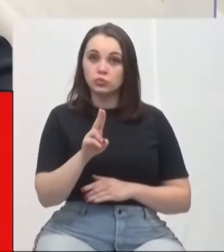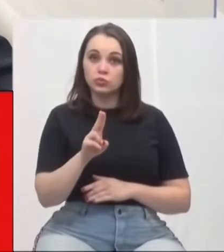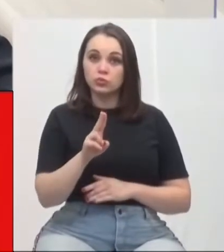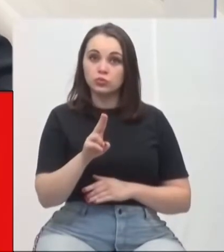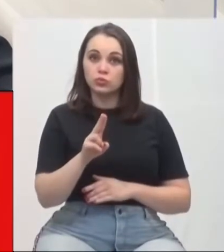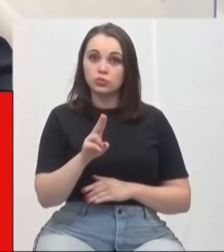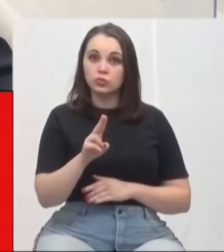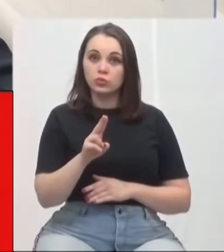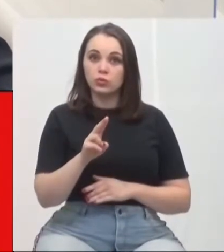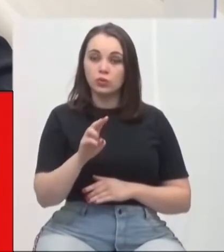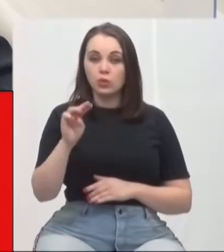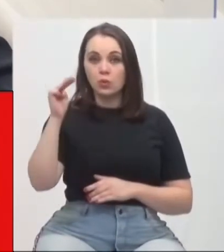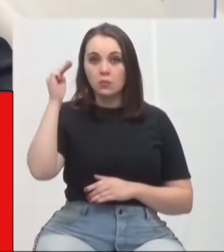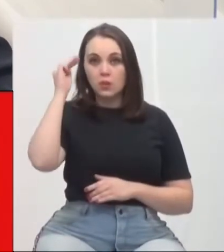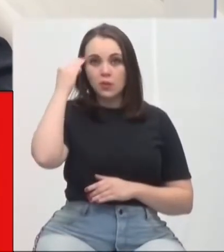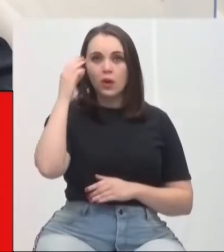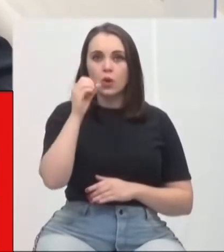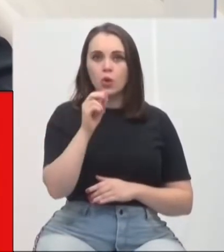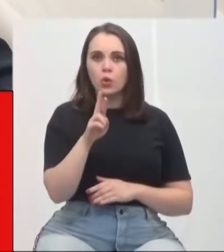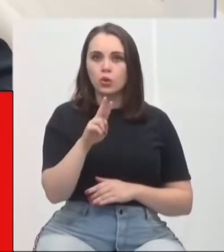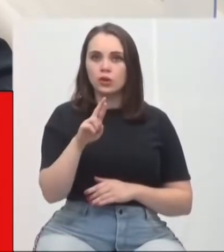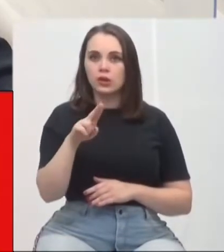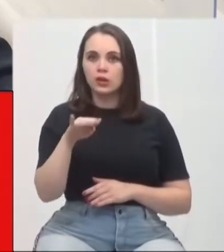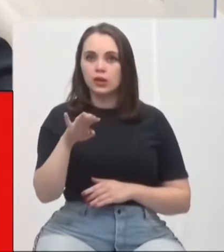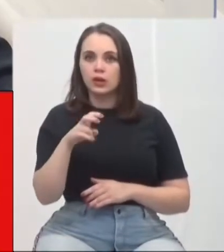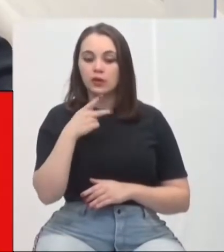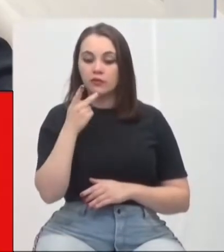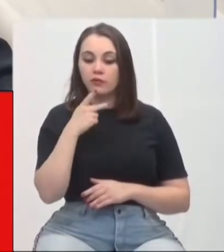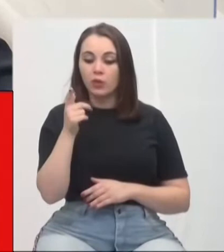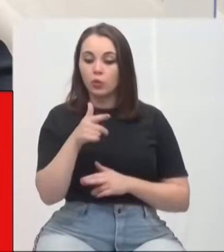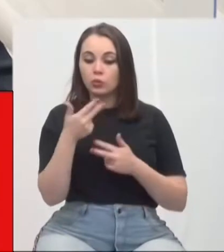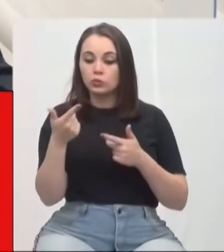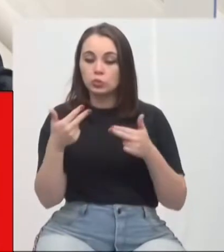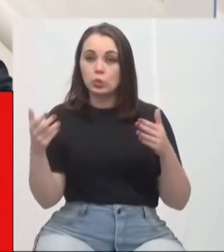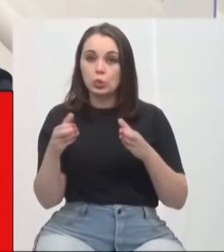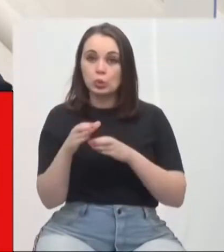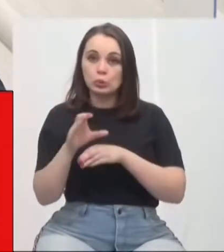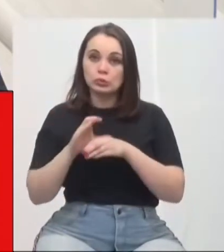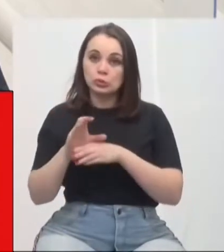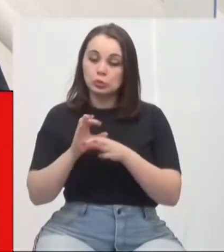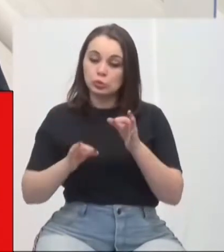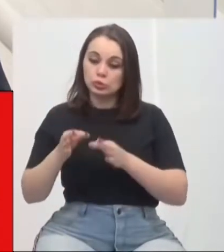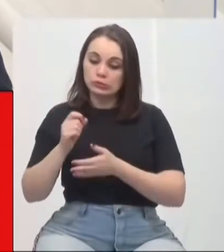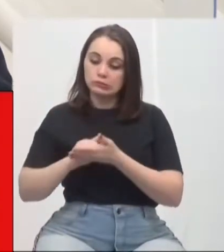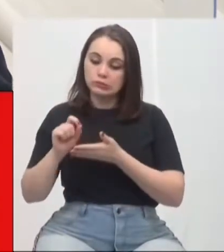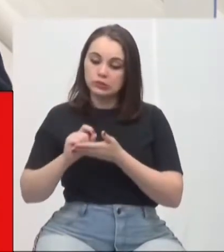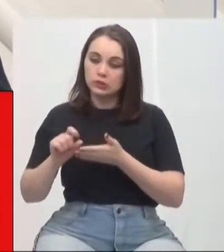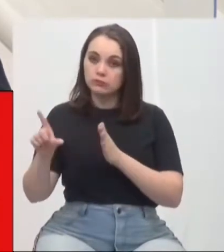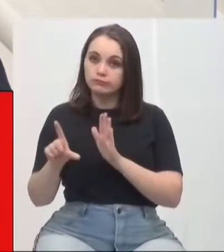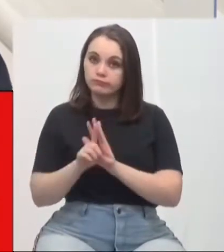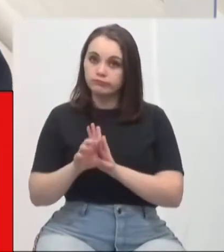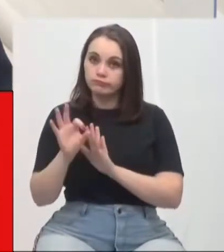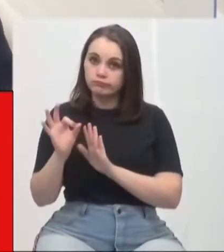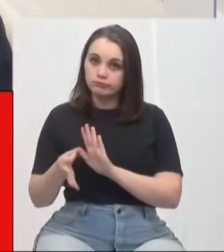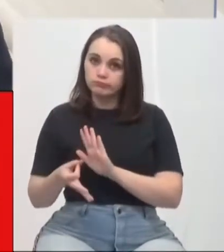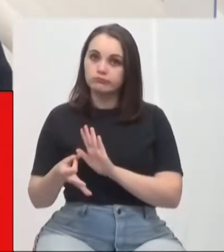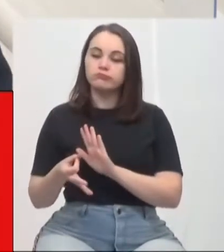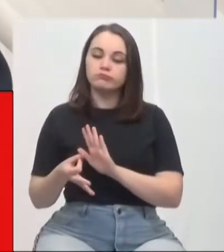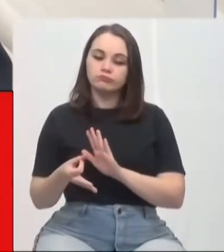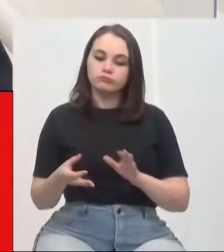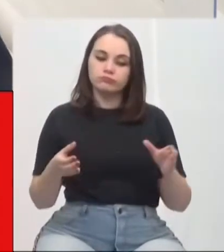Dino Gorini e da outras providências. A Comissão de Constituição, Justiça e Redação opinou pela legalidade e